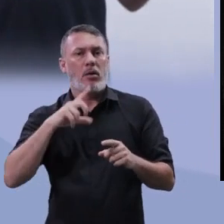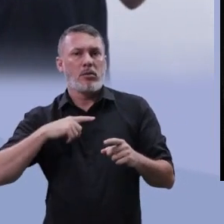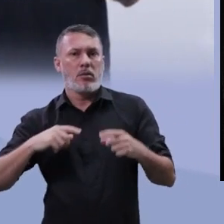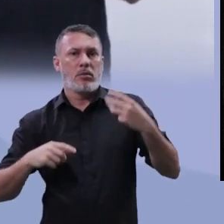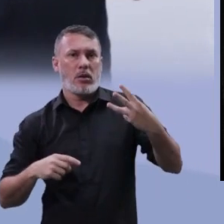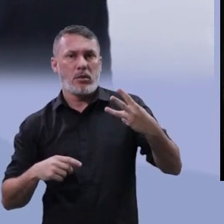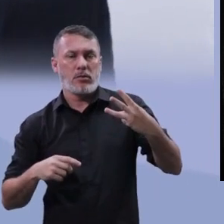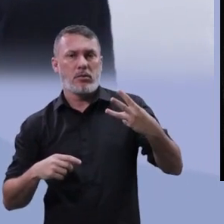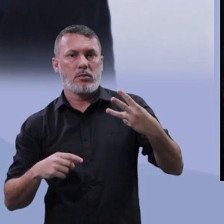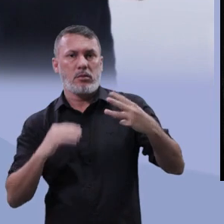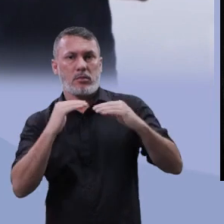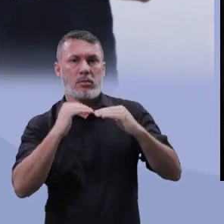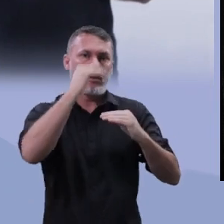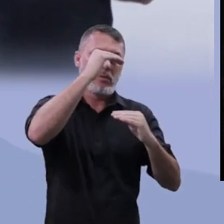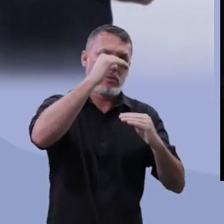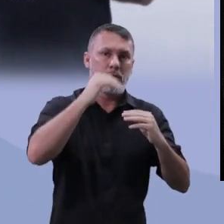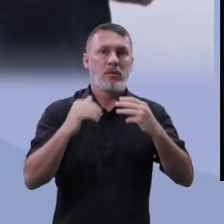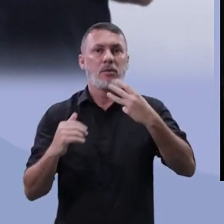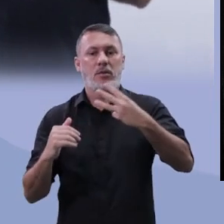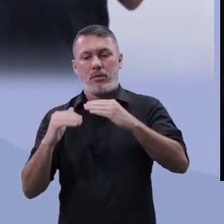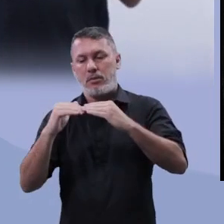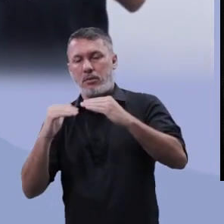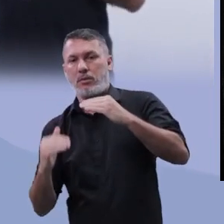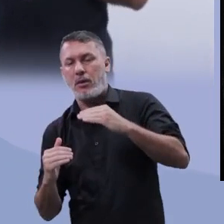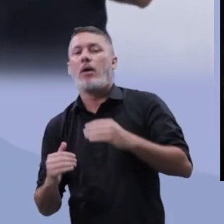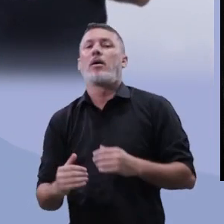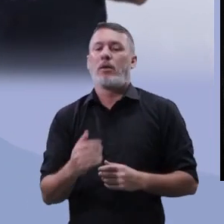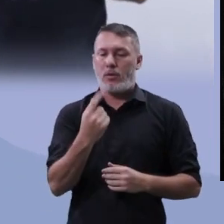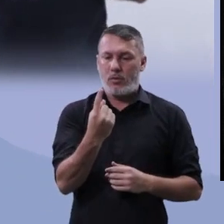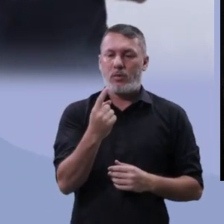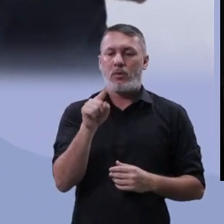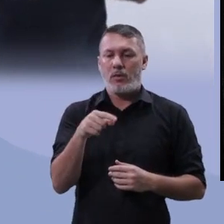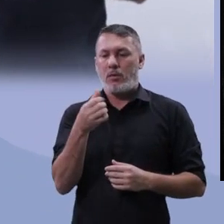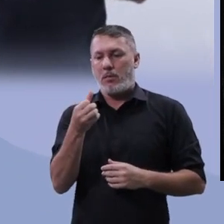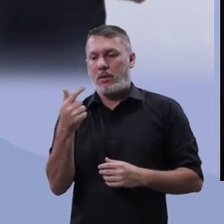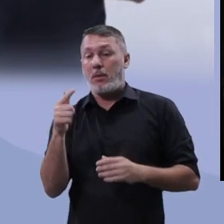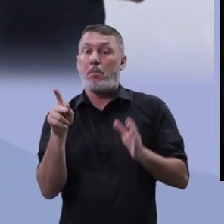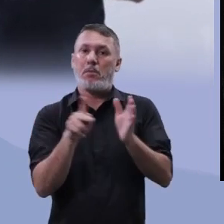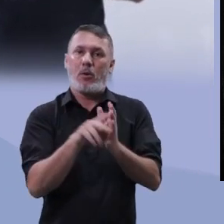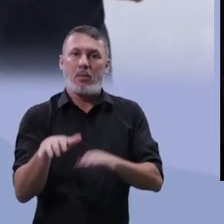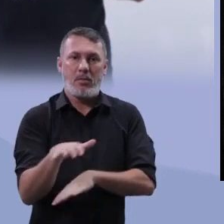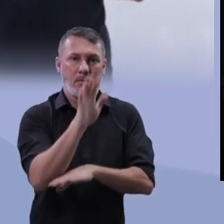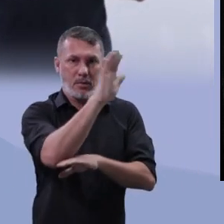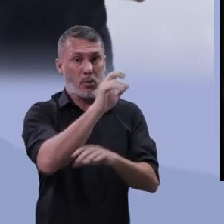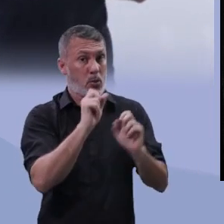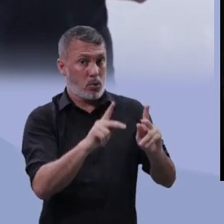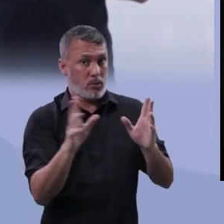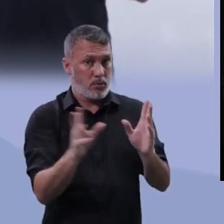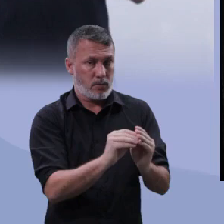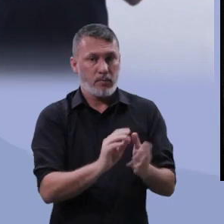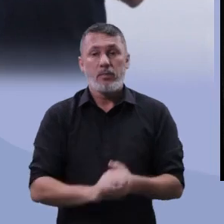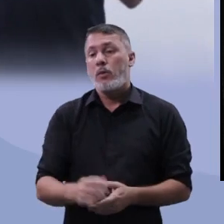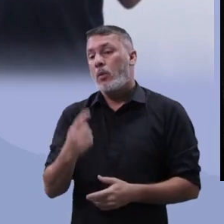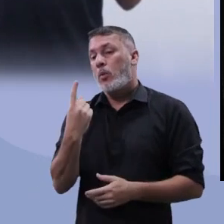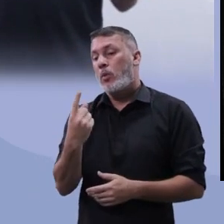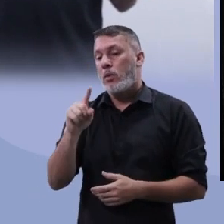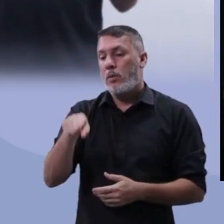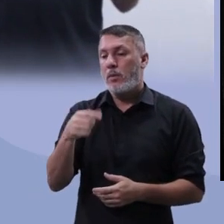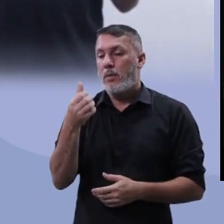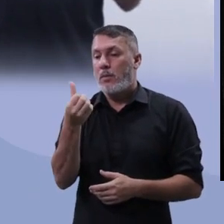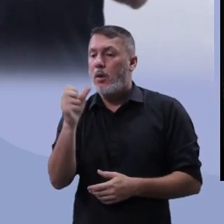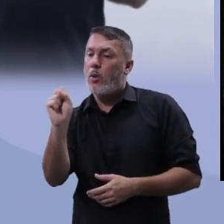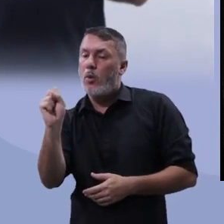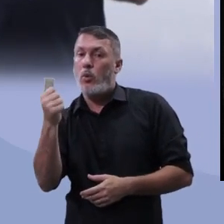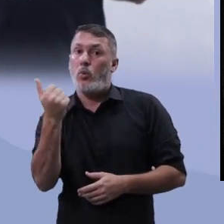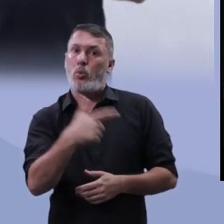tem 3 para cima e 3 para baixo. Então, 1,67 eu tenho certeza que está na galera do basquete. Beleza? 1,68